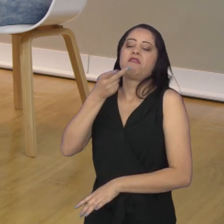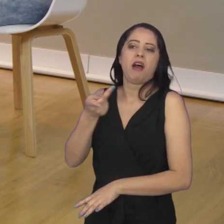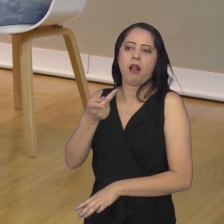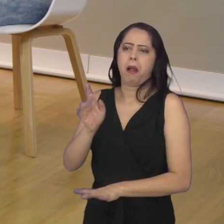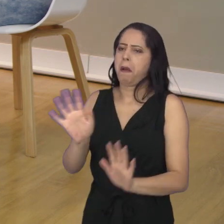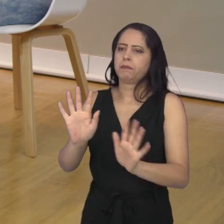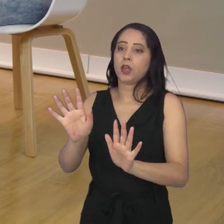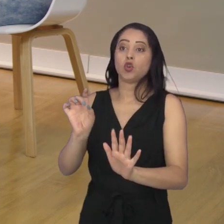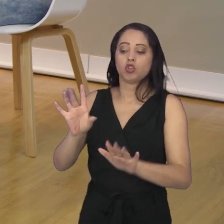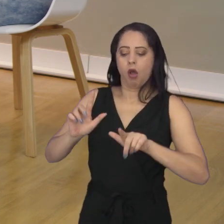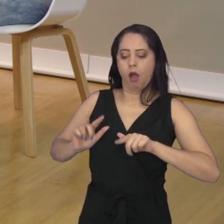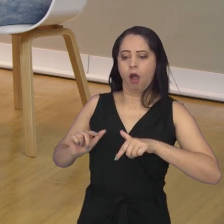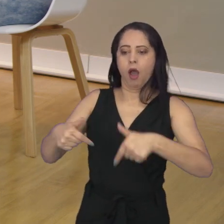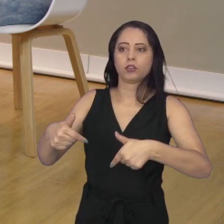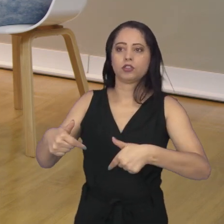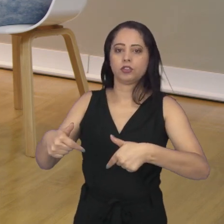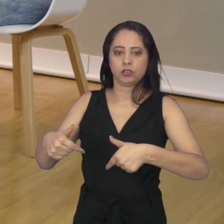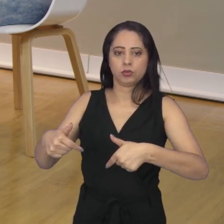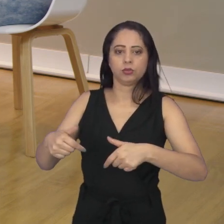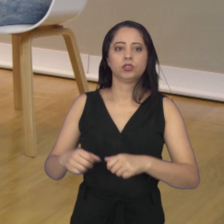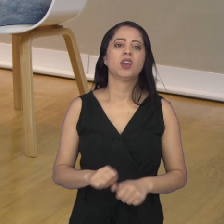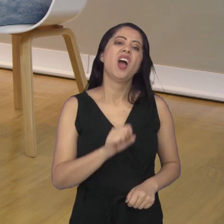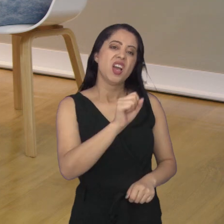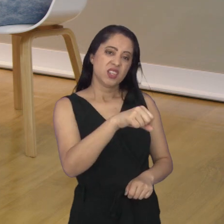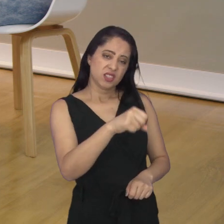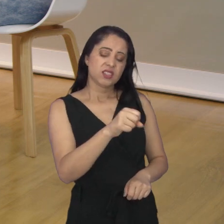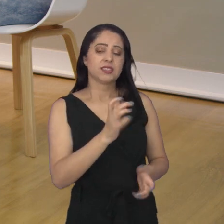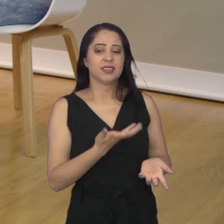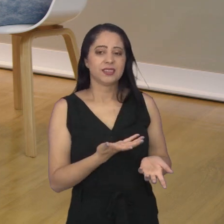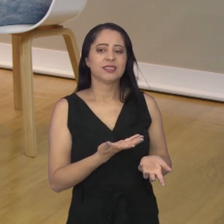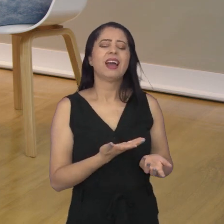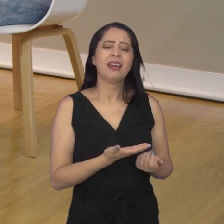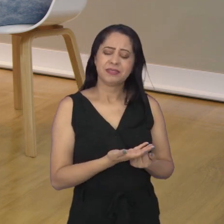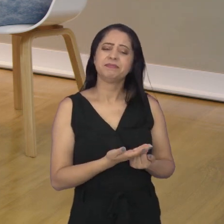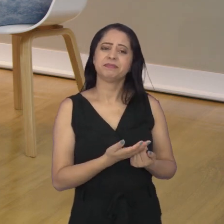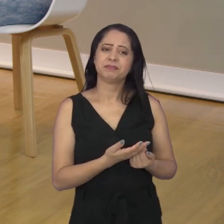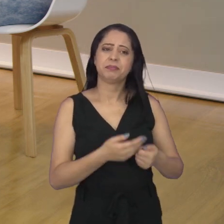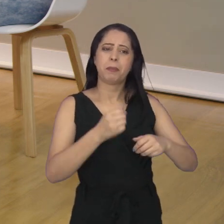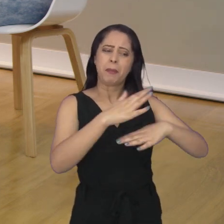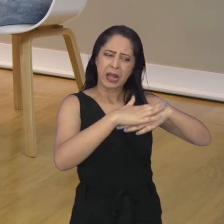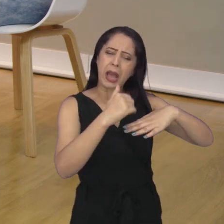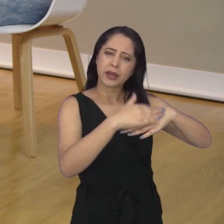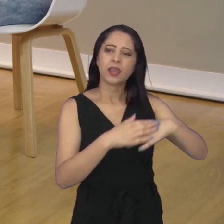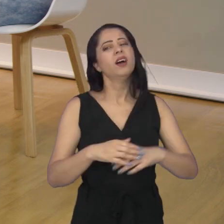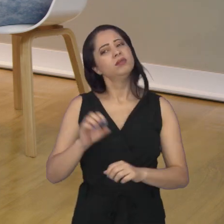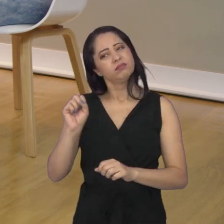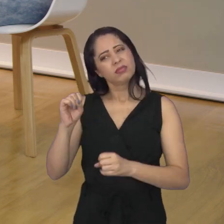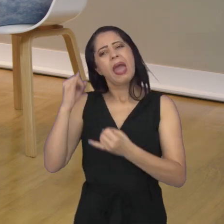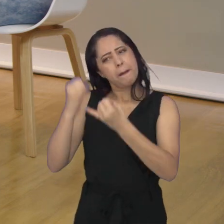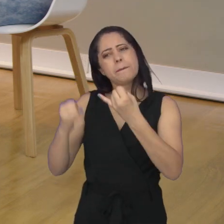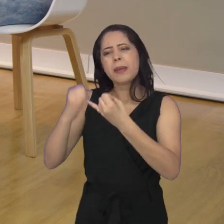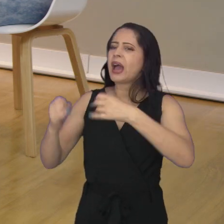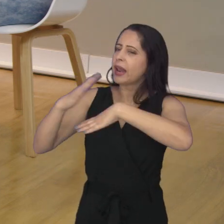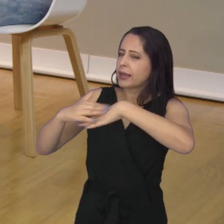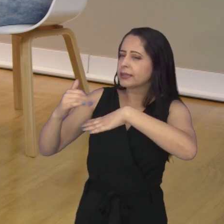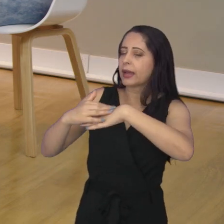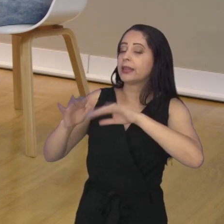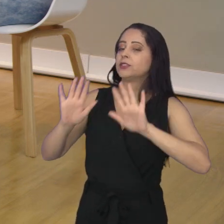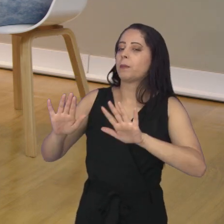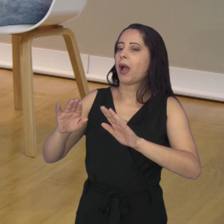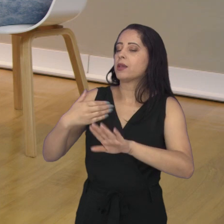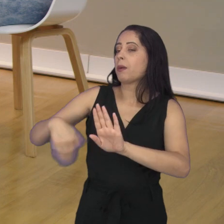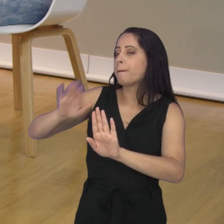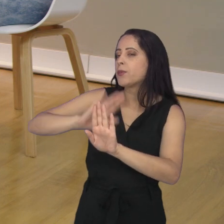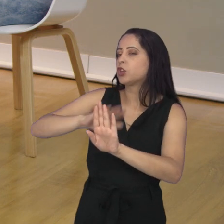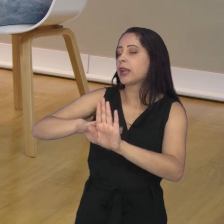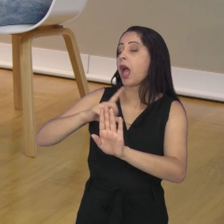falar. Eu não preciso demonstrar esse gentileza. Gatilho. Como se fosse a gentileza, mas intencionalmente. Sim.